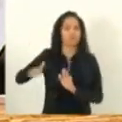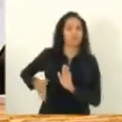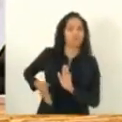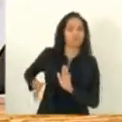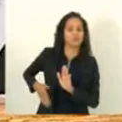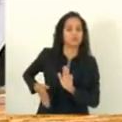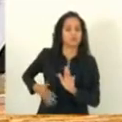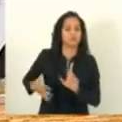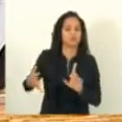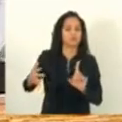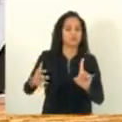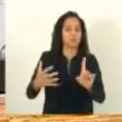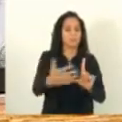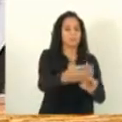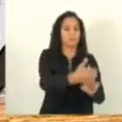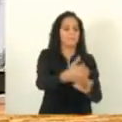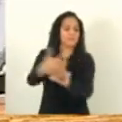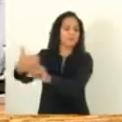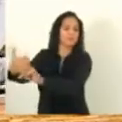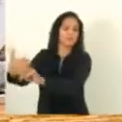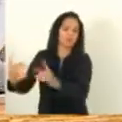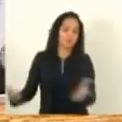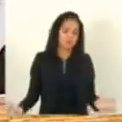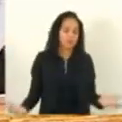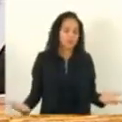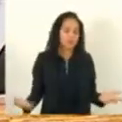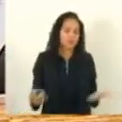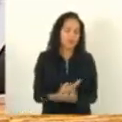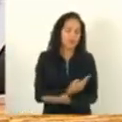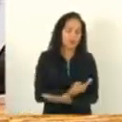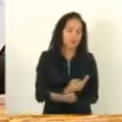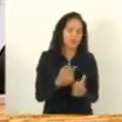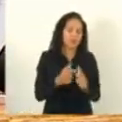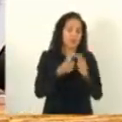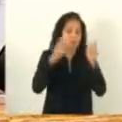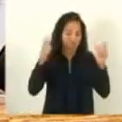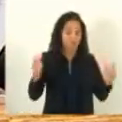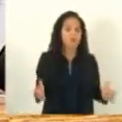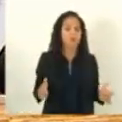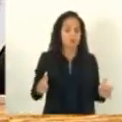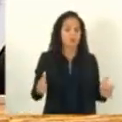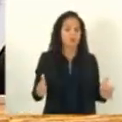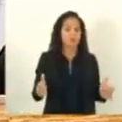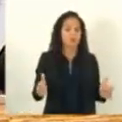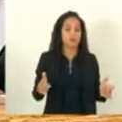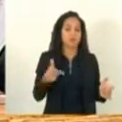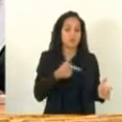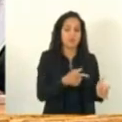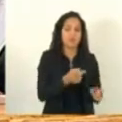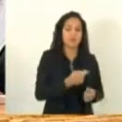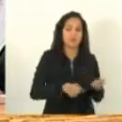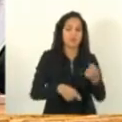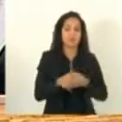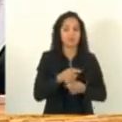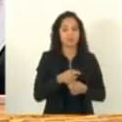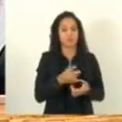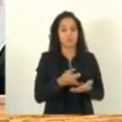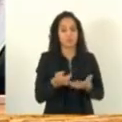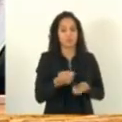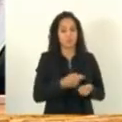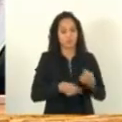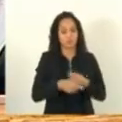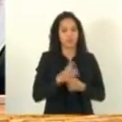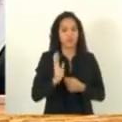componentes da quadrilha, já que a sua grande maioria, eles comandam o tráfico de entorpecente. Eu já